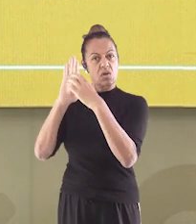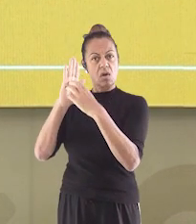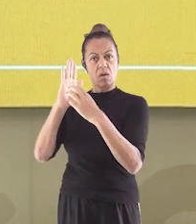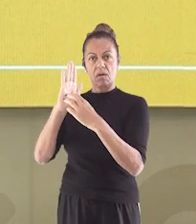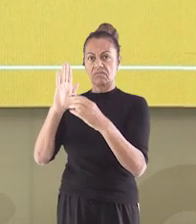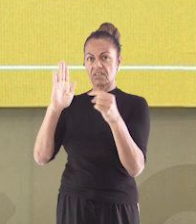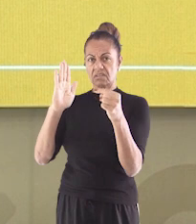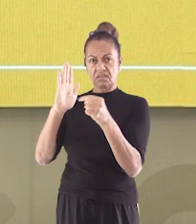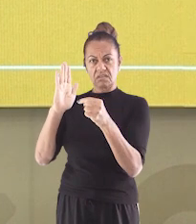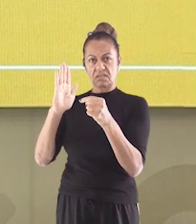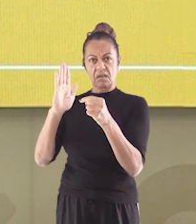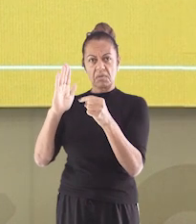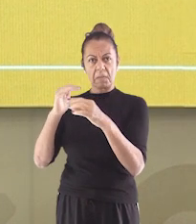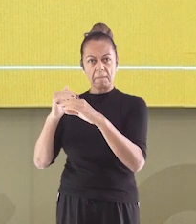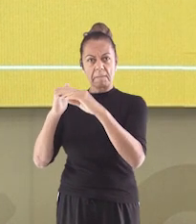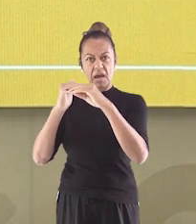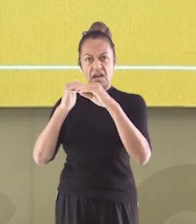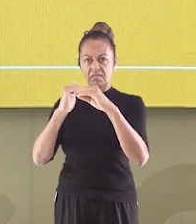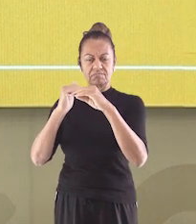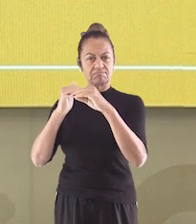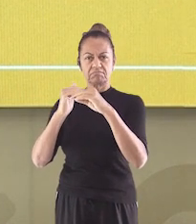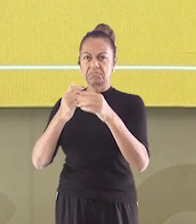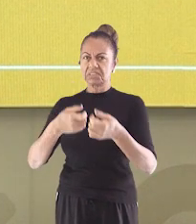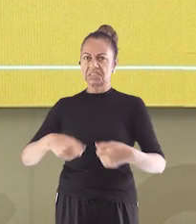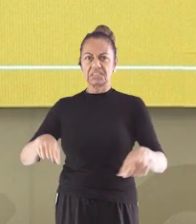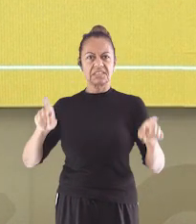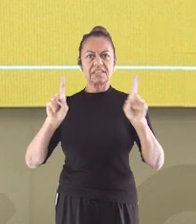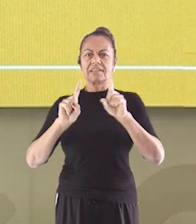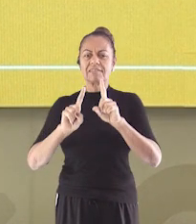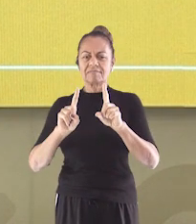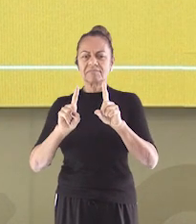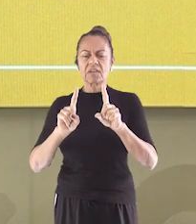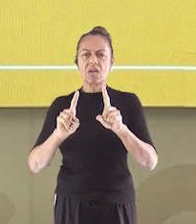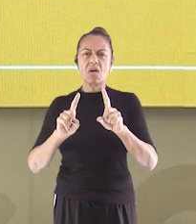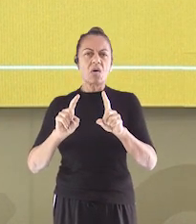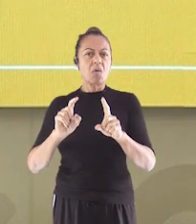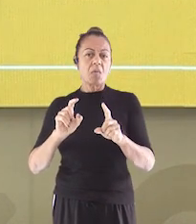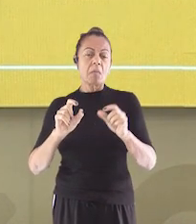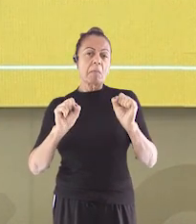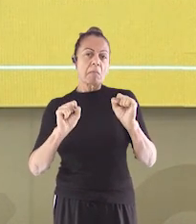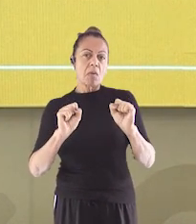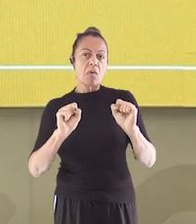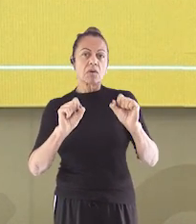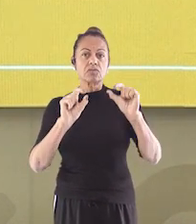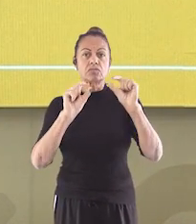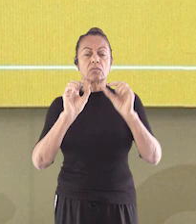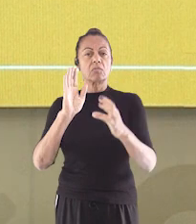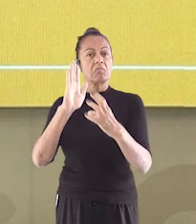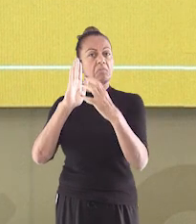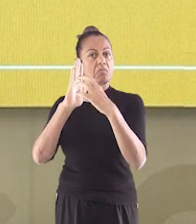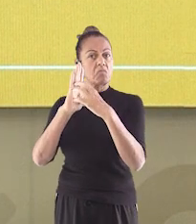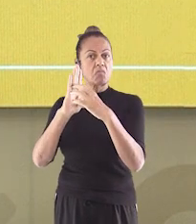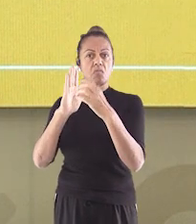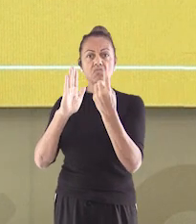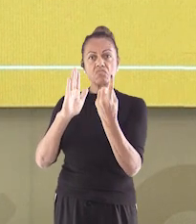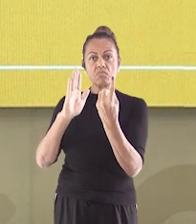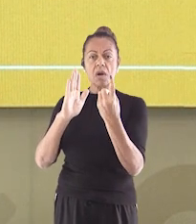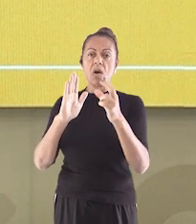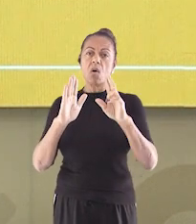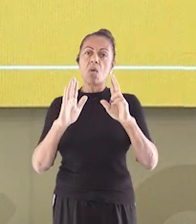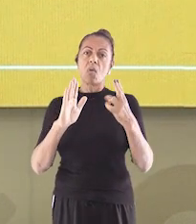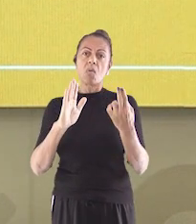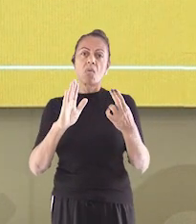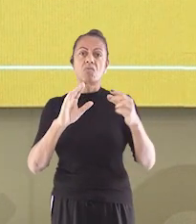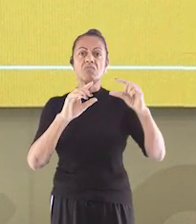precisam ser padronizadas. Um poeta pode escrever um poema com várias estrofes ou com apenas uma estrofe.